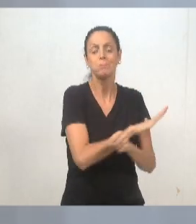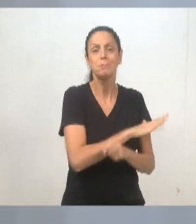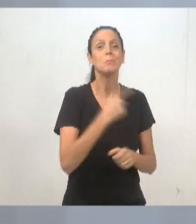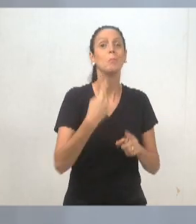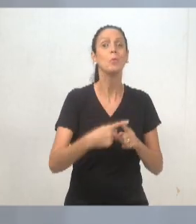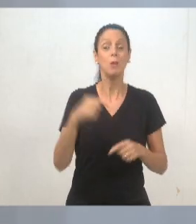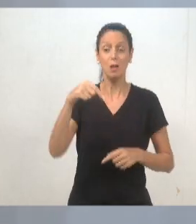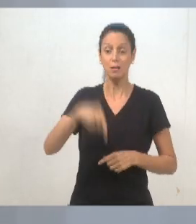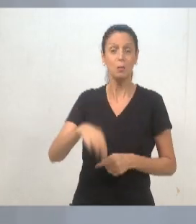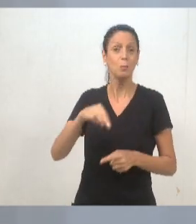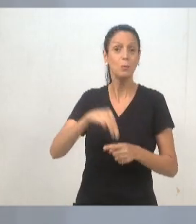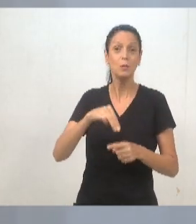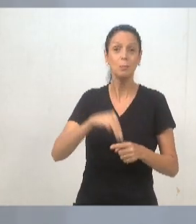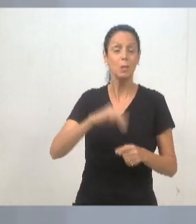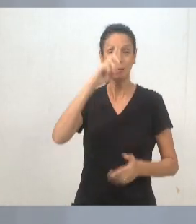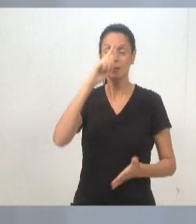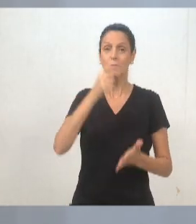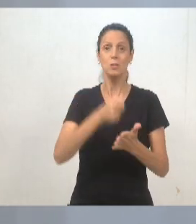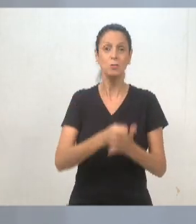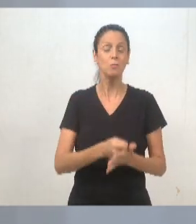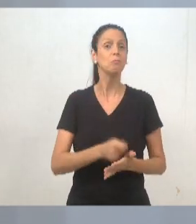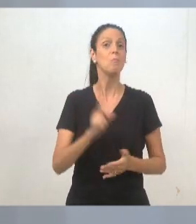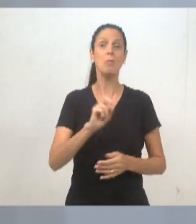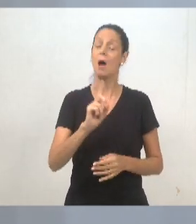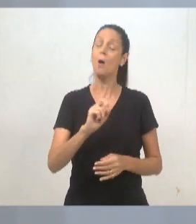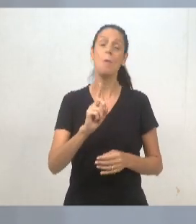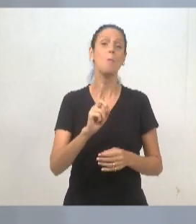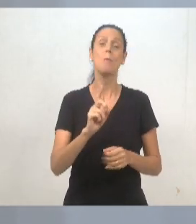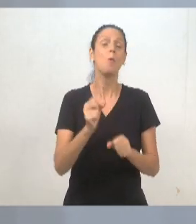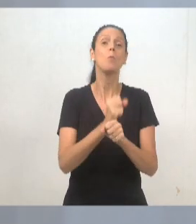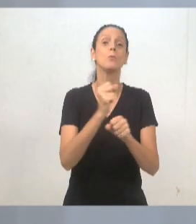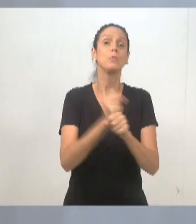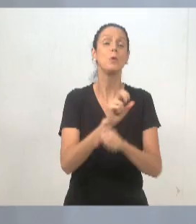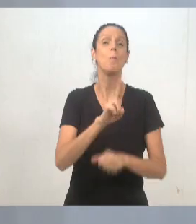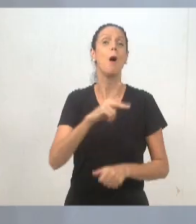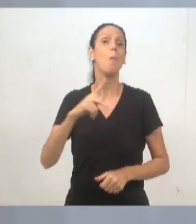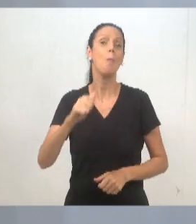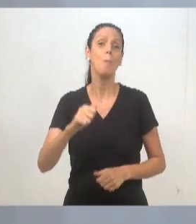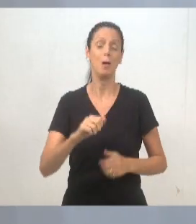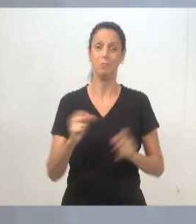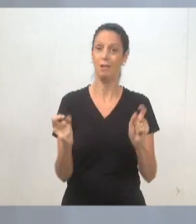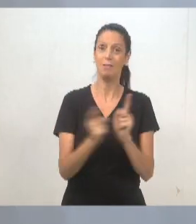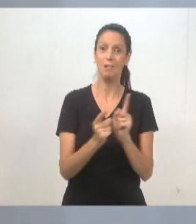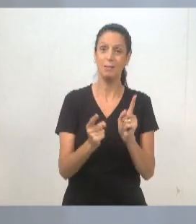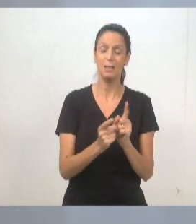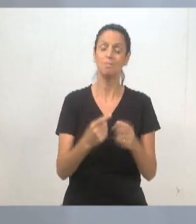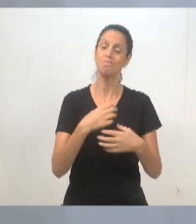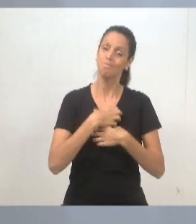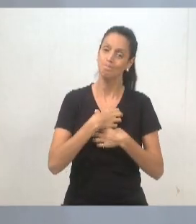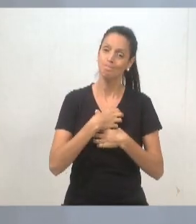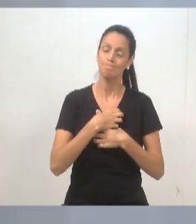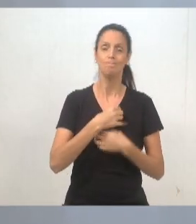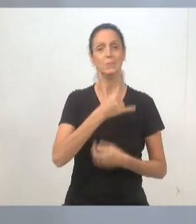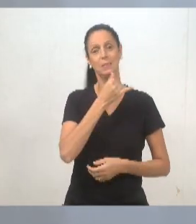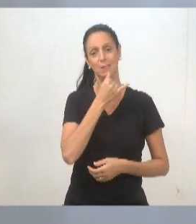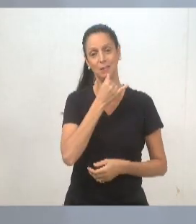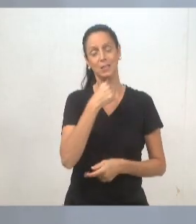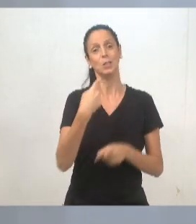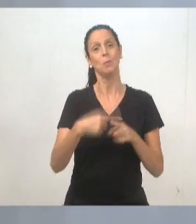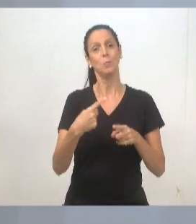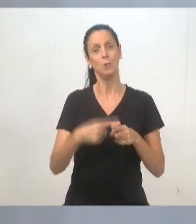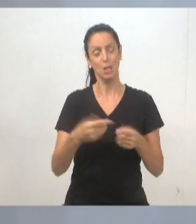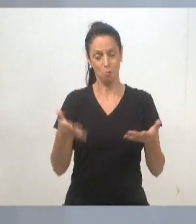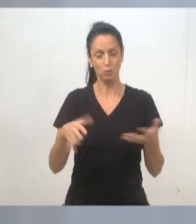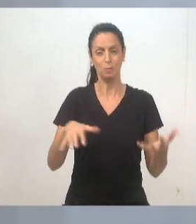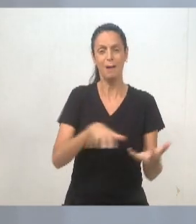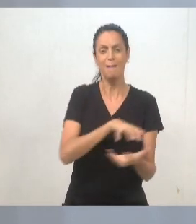do município que a cidade não tivesse uma unidade de pronto atendimento. Lamento muito, porque a gente está vivendo essa